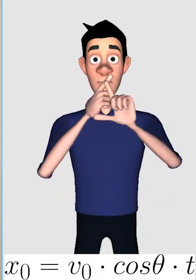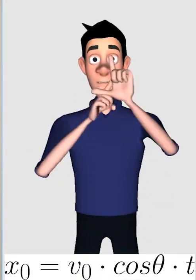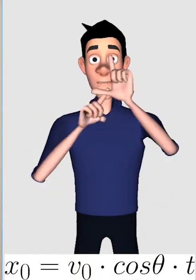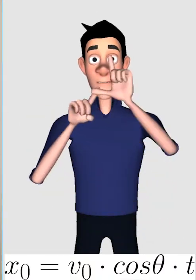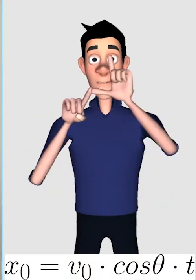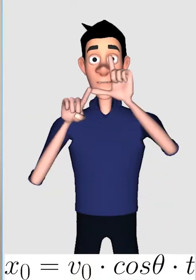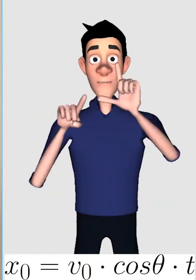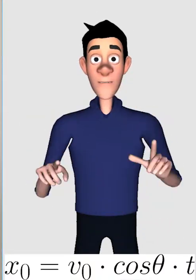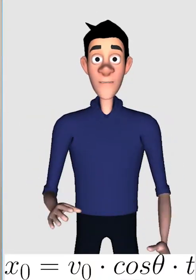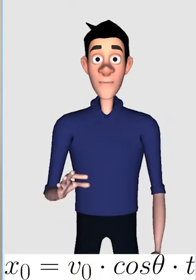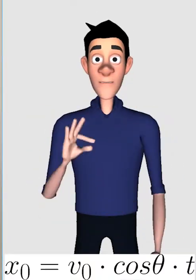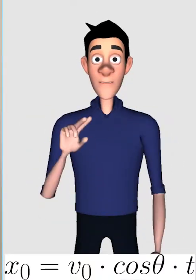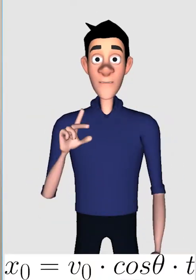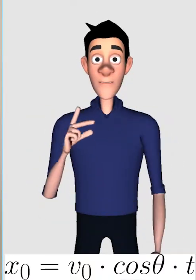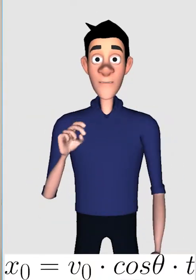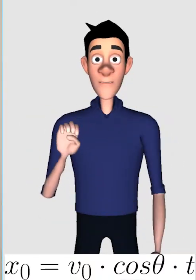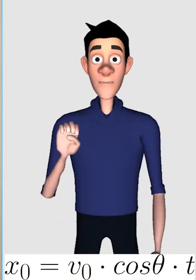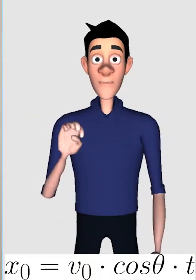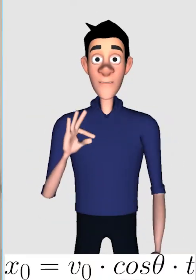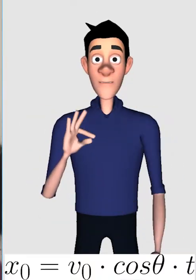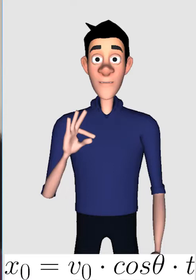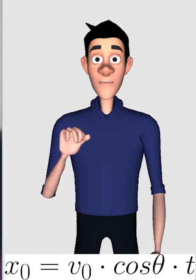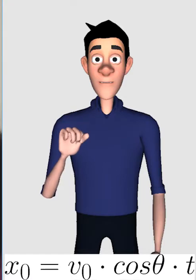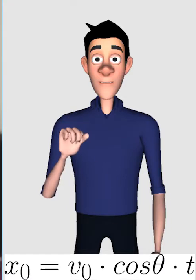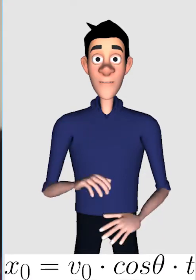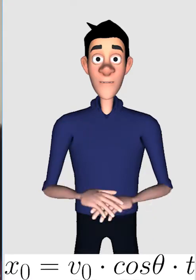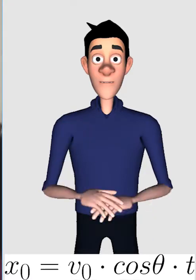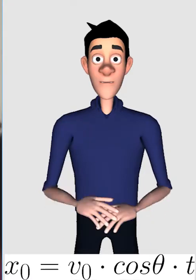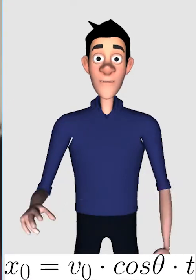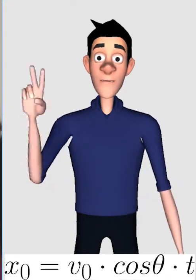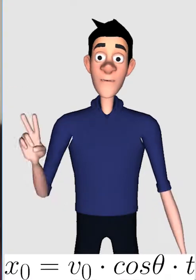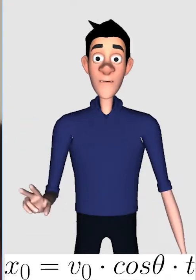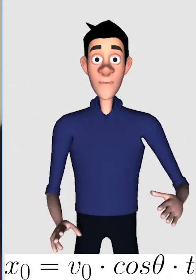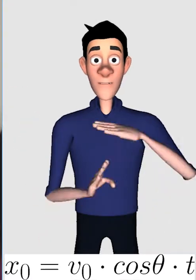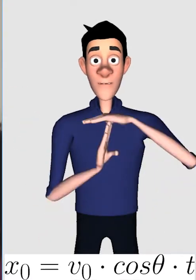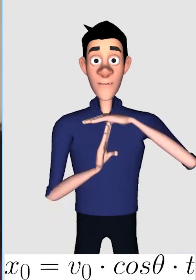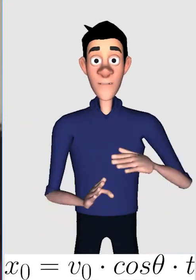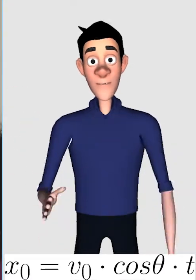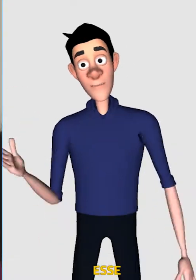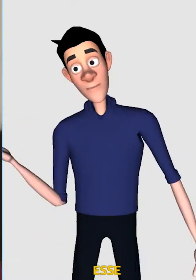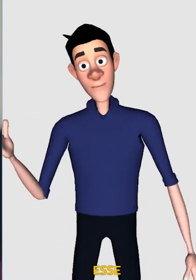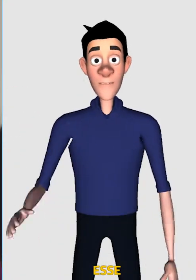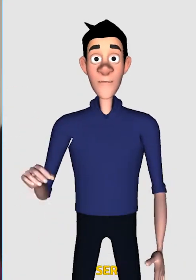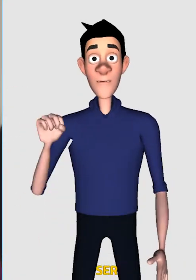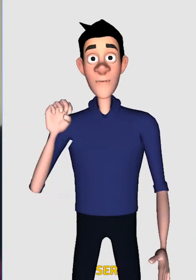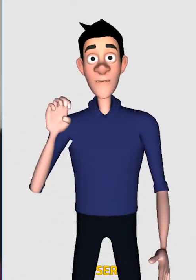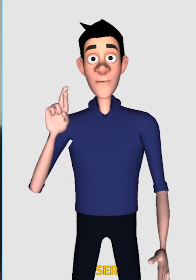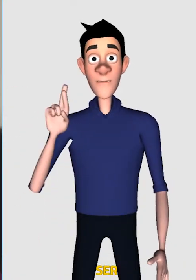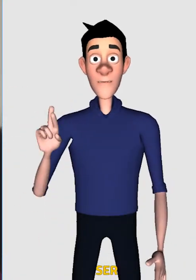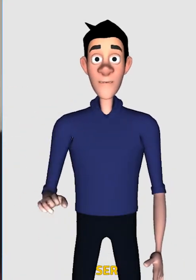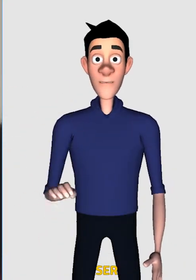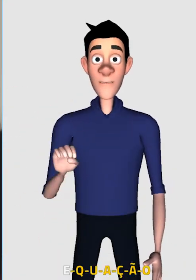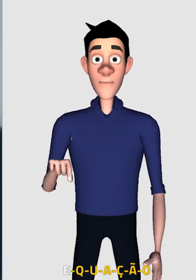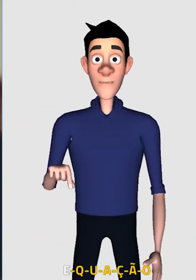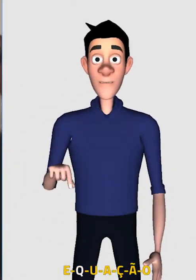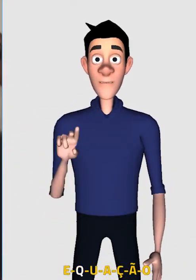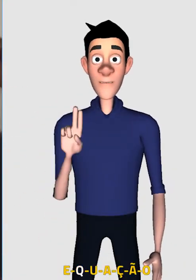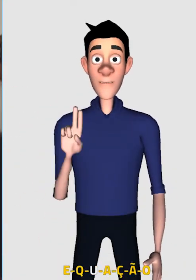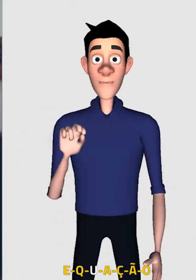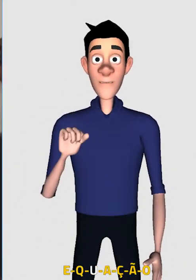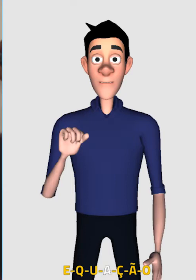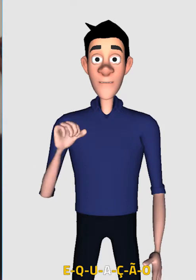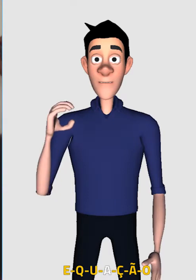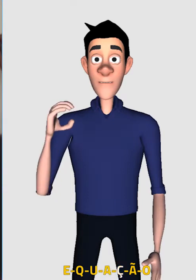teta, né? Vezes o tempo. Então, essa aqui é a equação do movimento retilíneo na